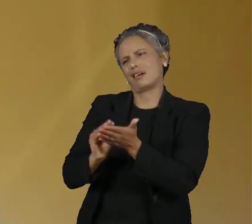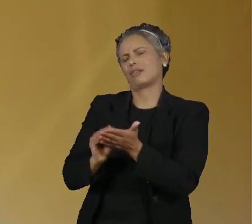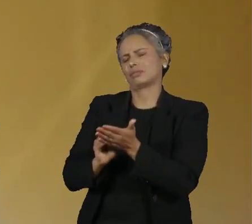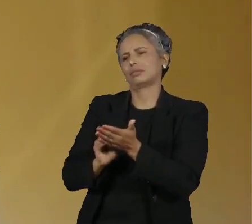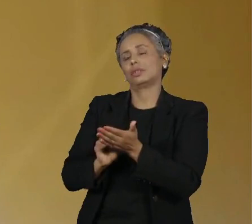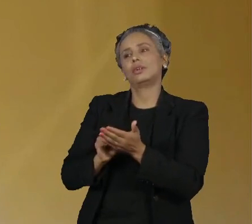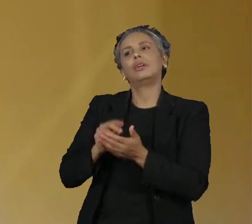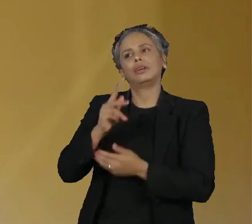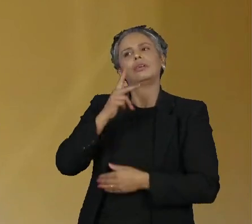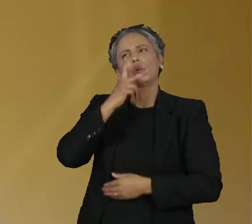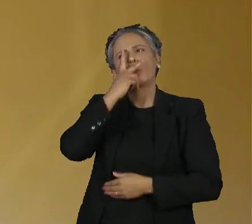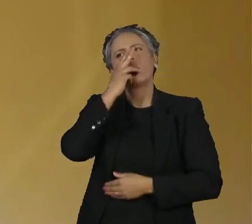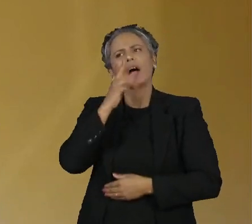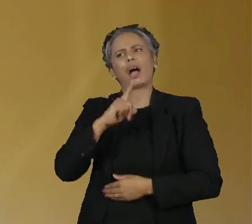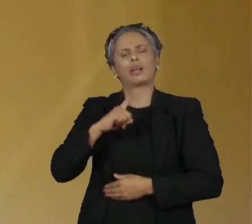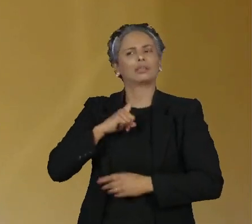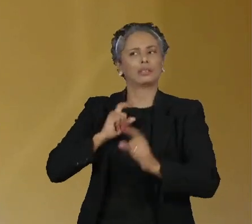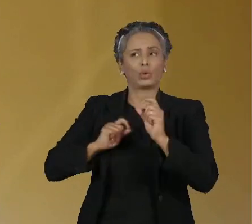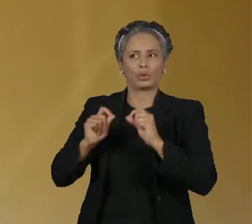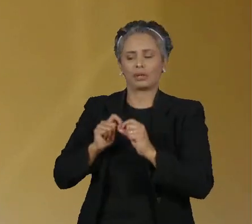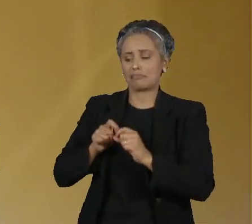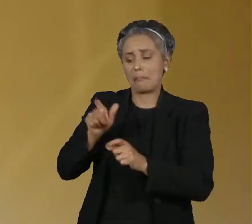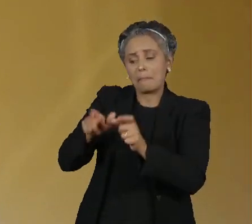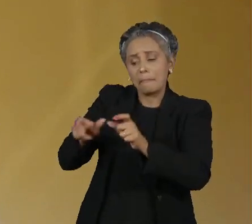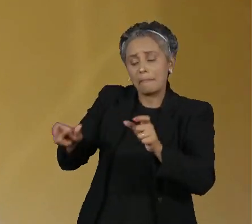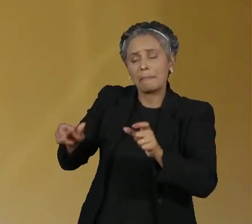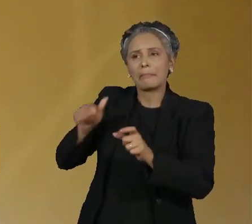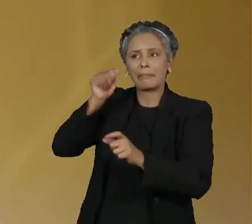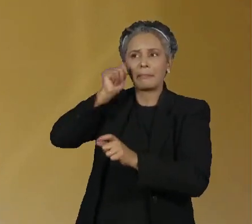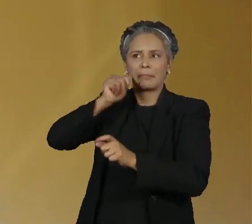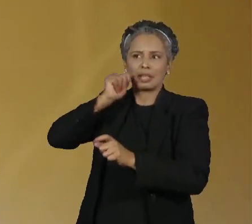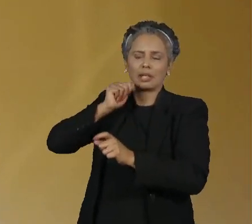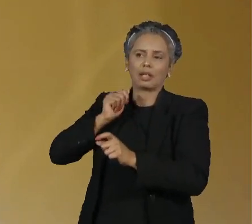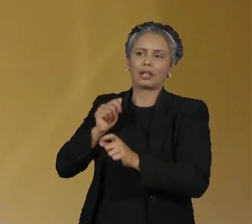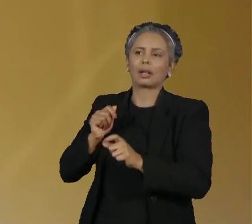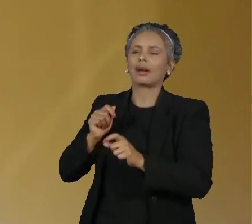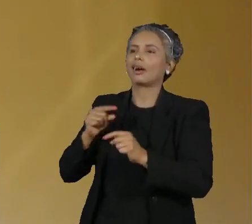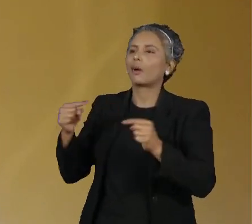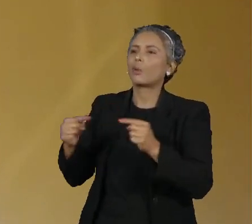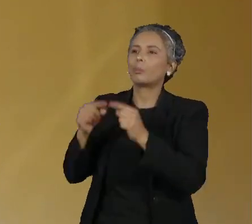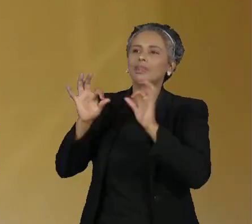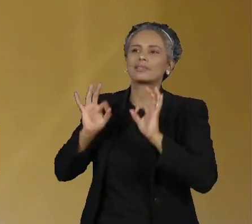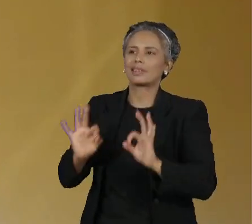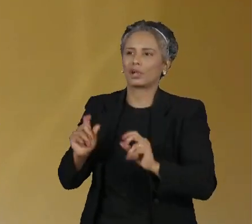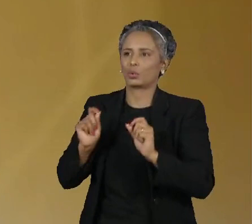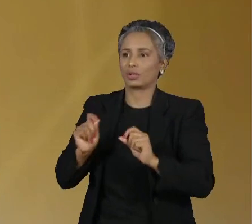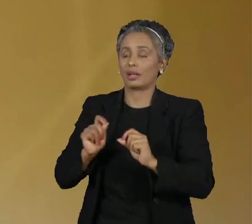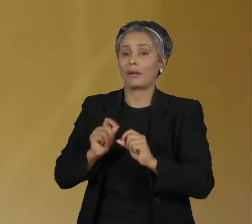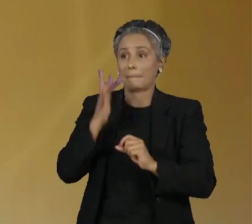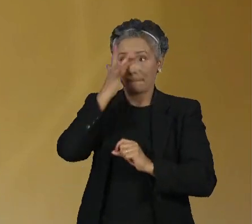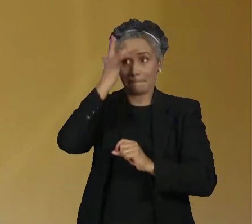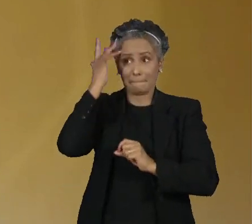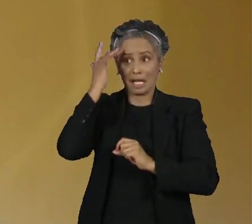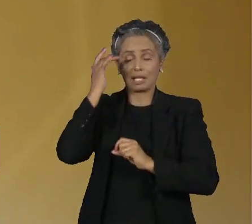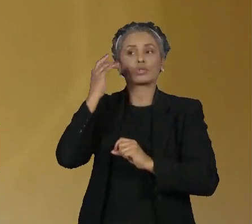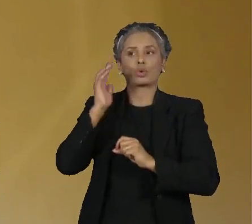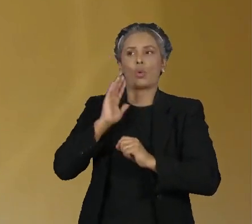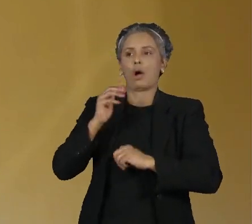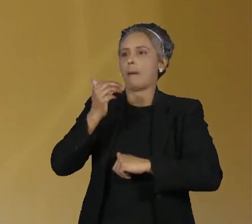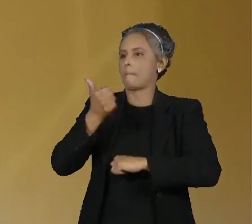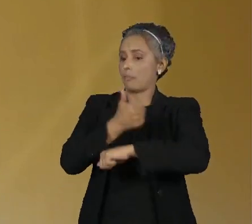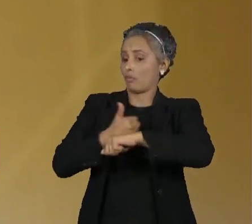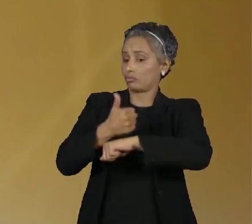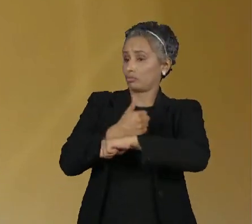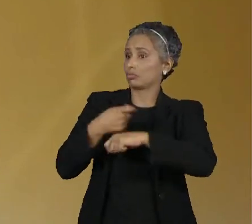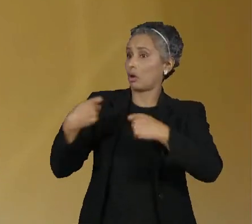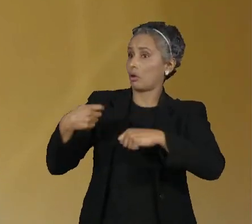Acredito que tem uma questão da formação mesmo dos profissionais que estão à frente aí, que lideram o futebol feminino